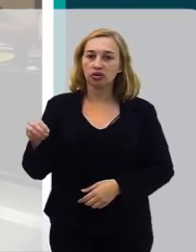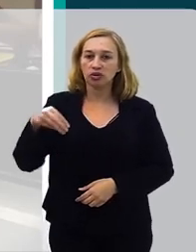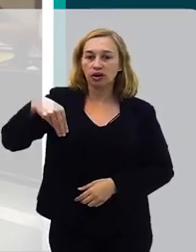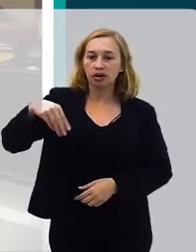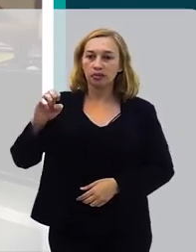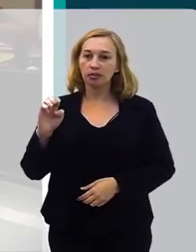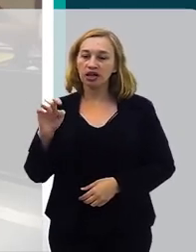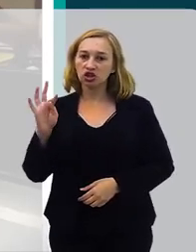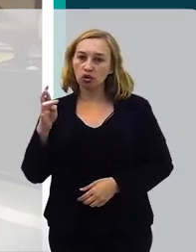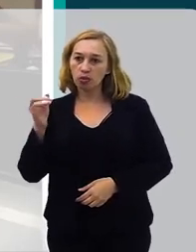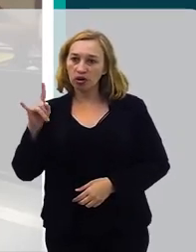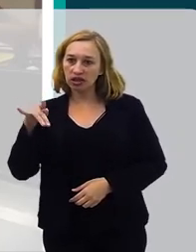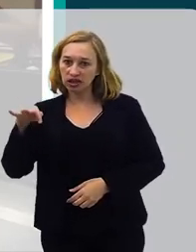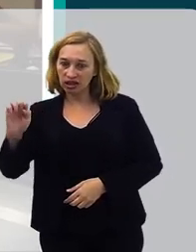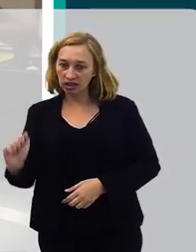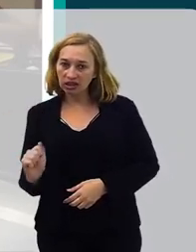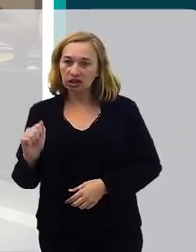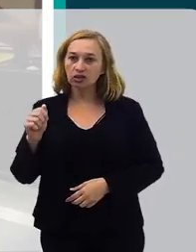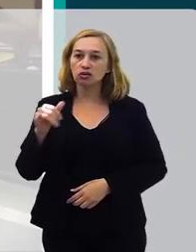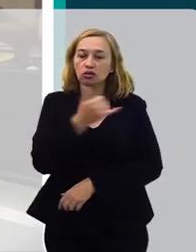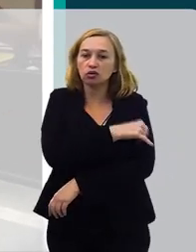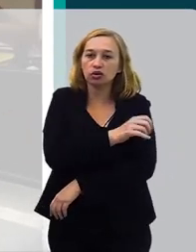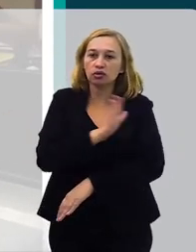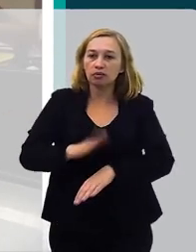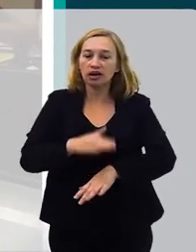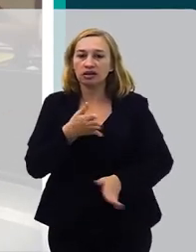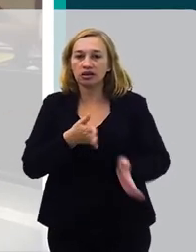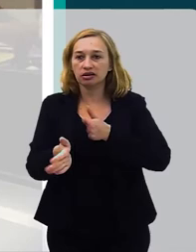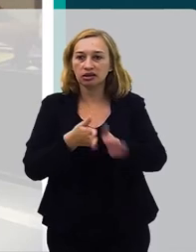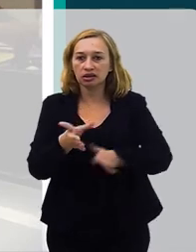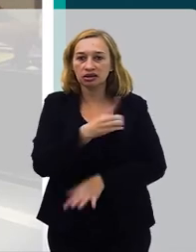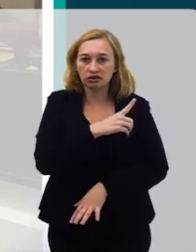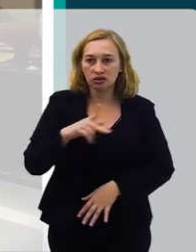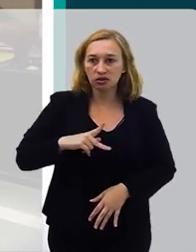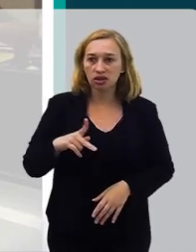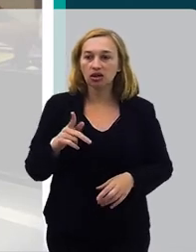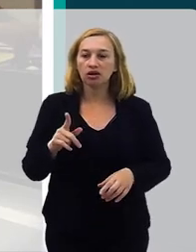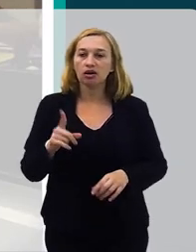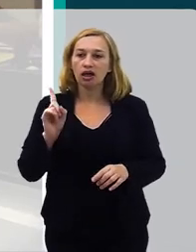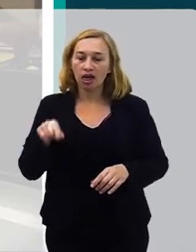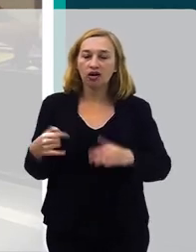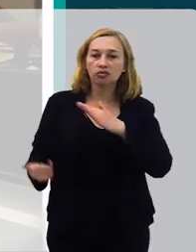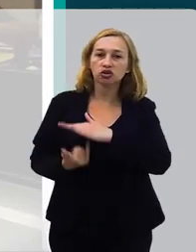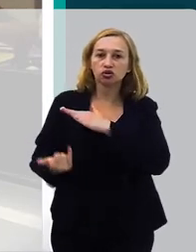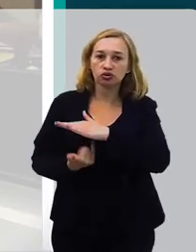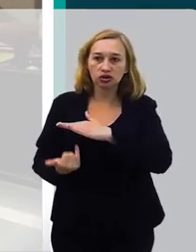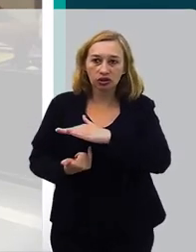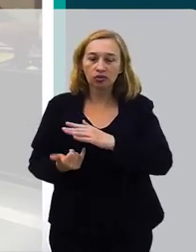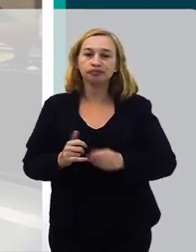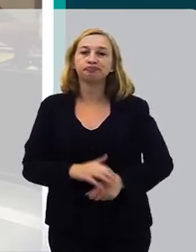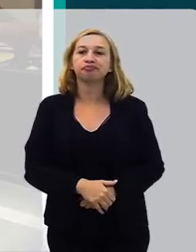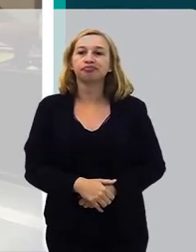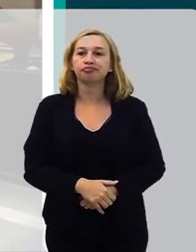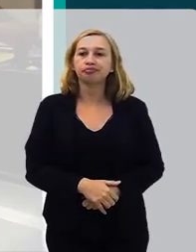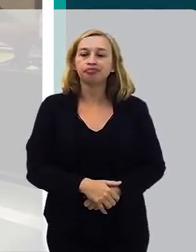metropolitana do Rio, vão ter mais acesso à defensoria, porque é uma instituição